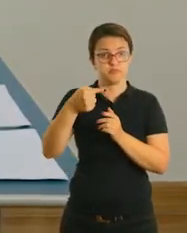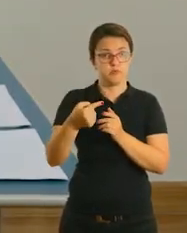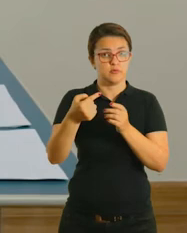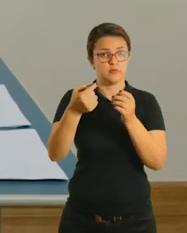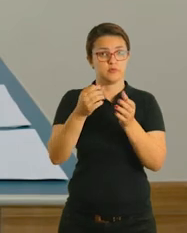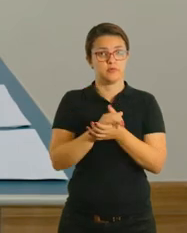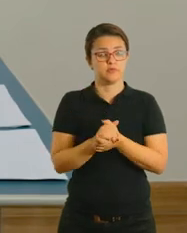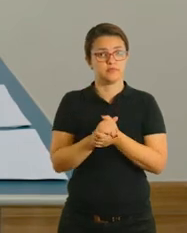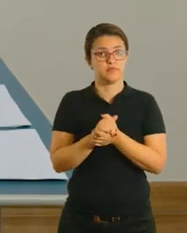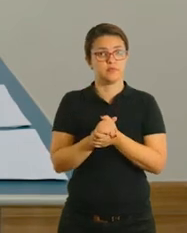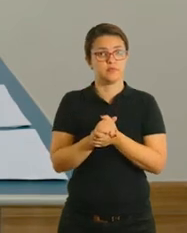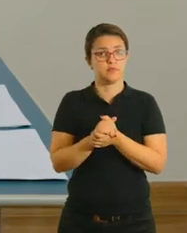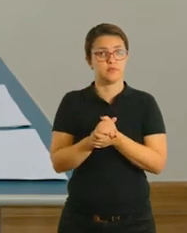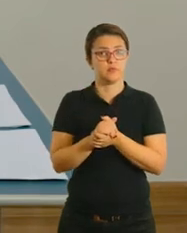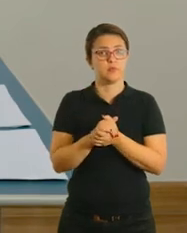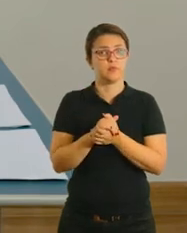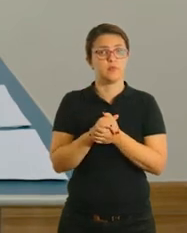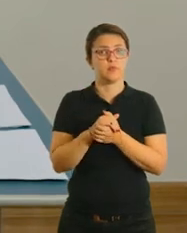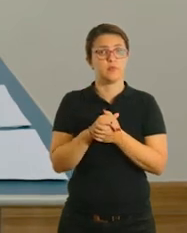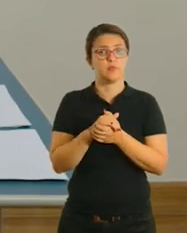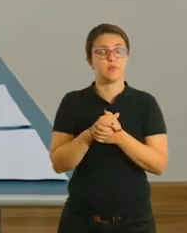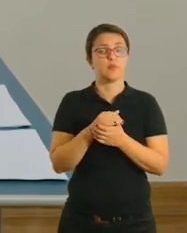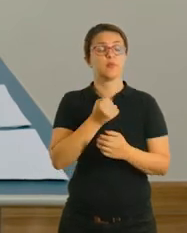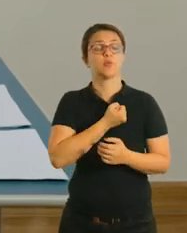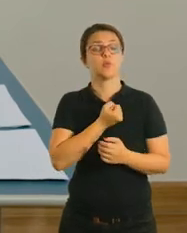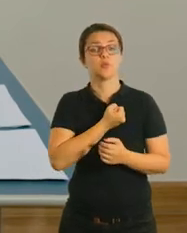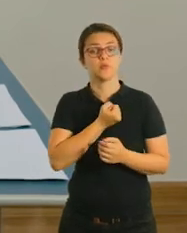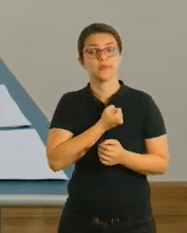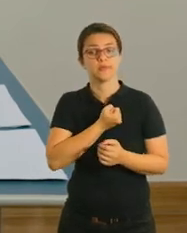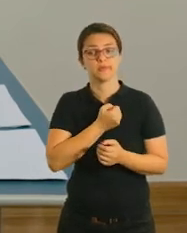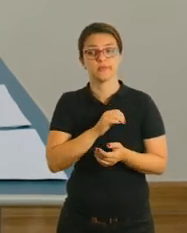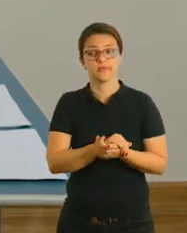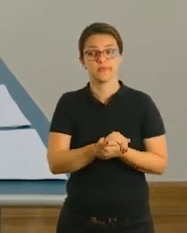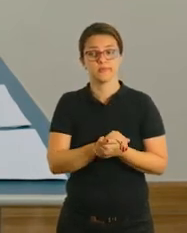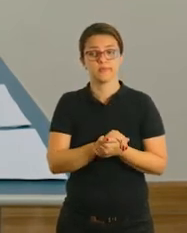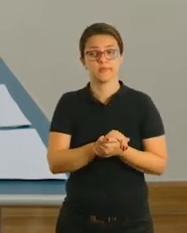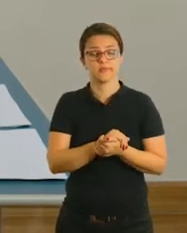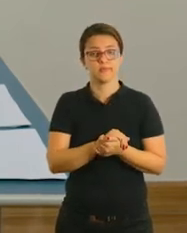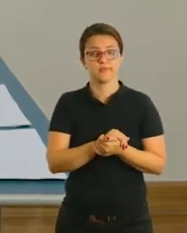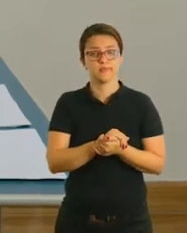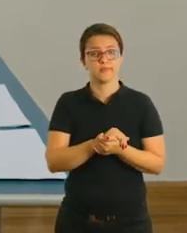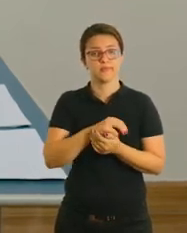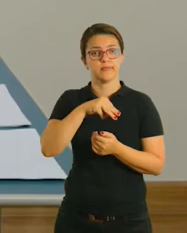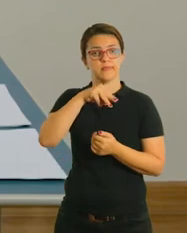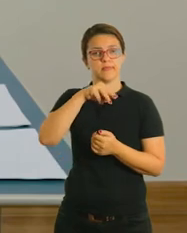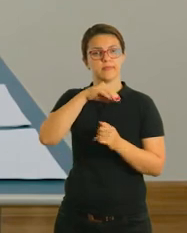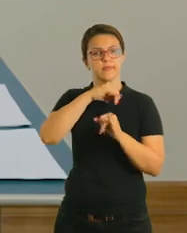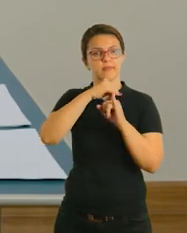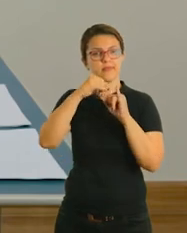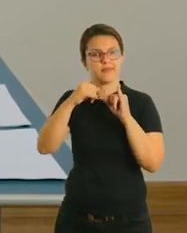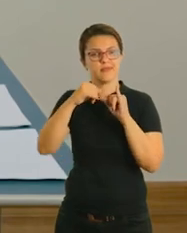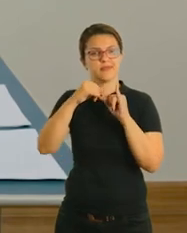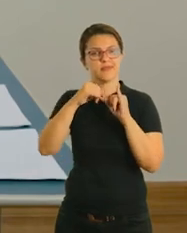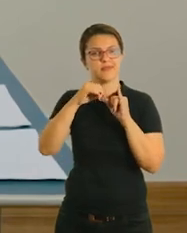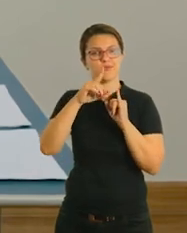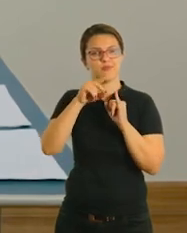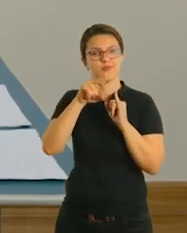me dizer quais são esses valores, colocar o número. Meia dúzia de